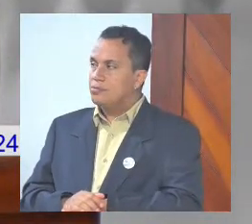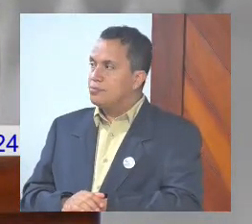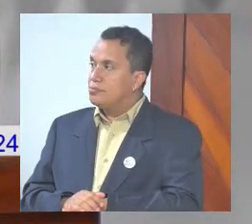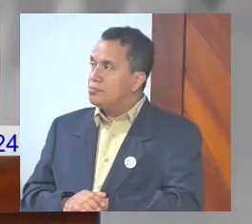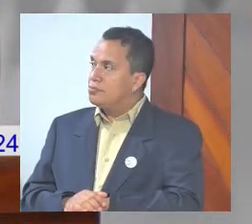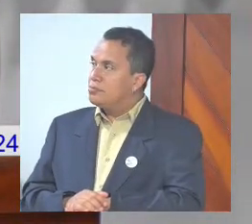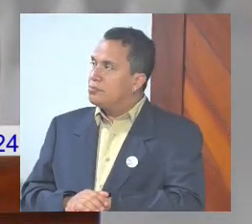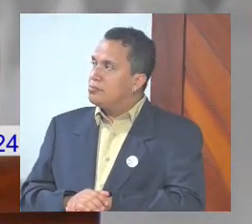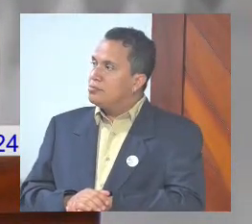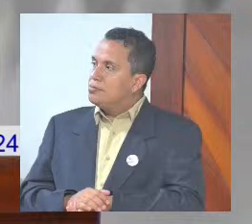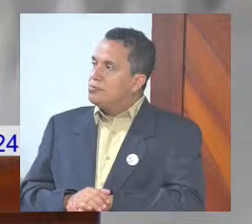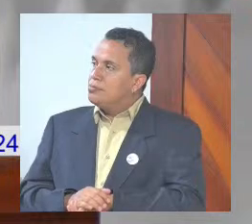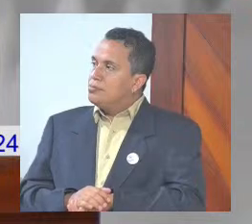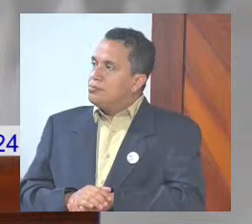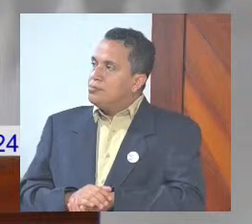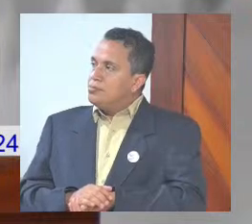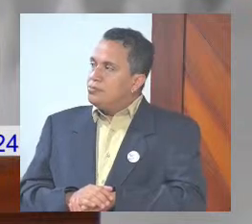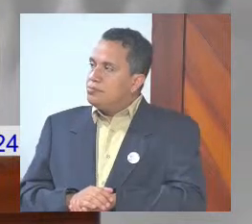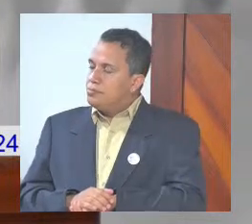Então,